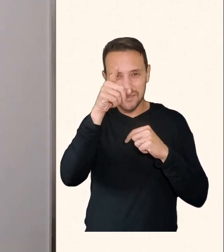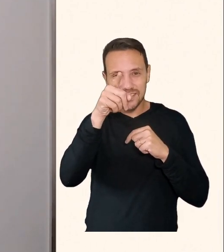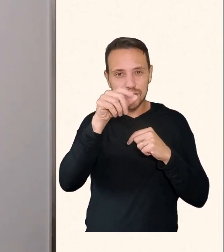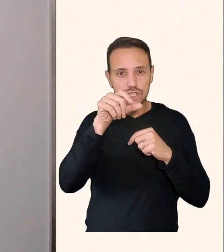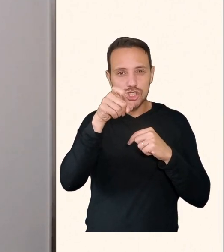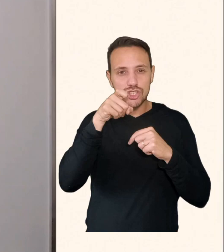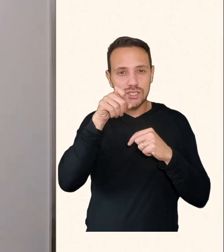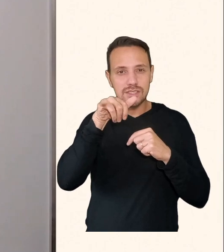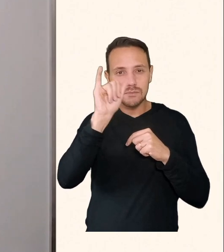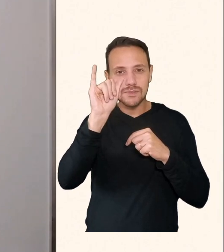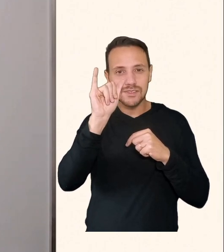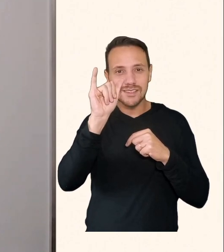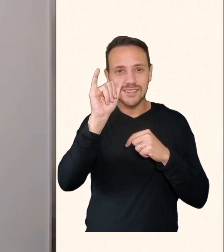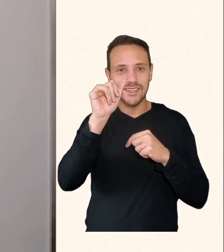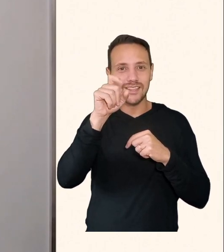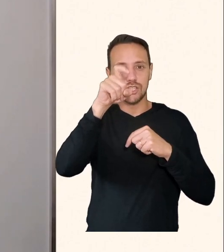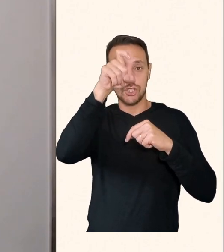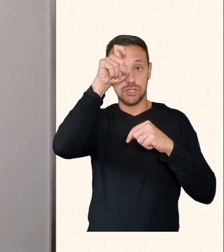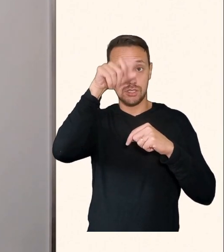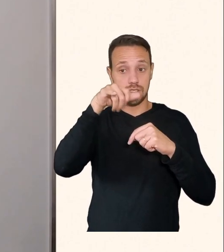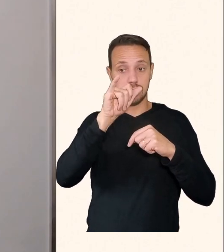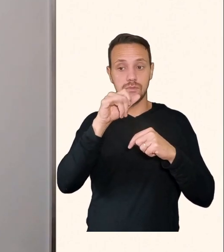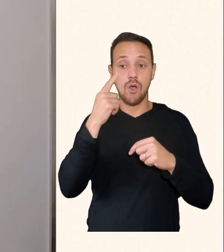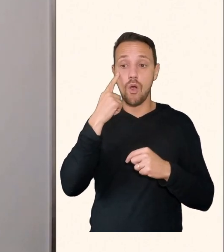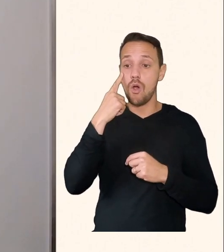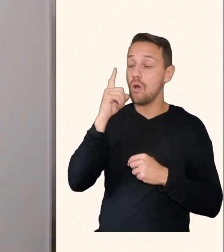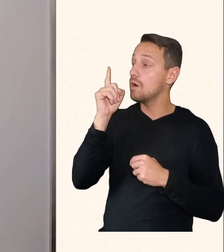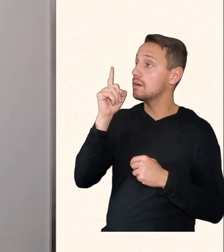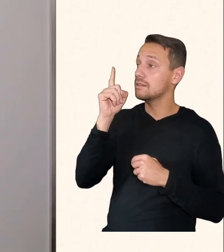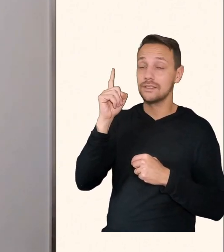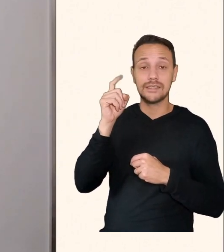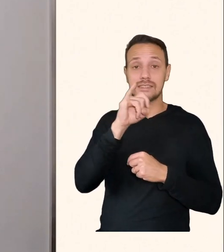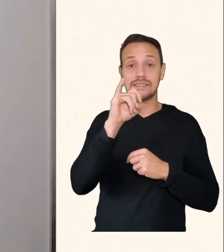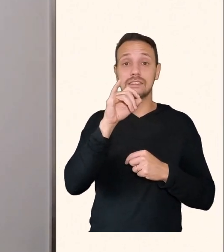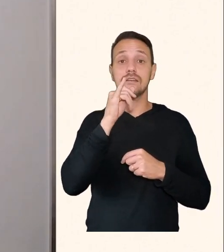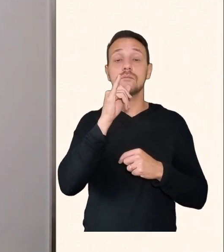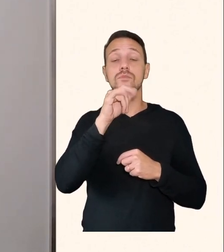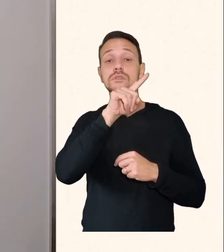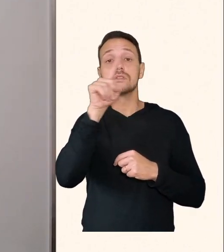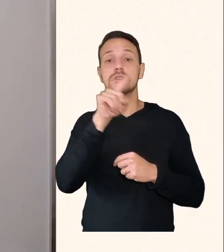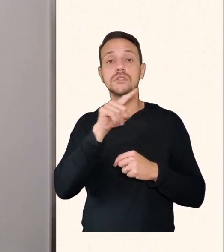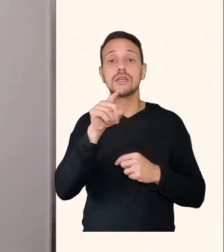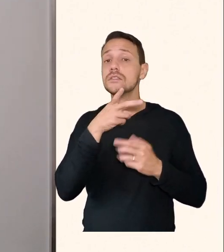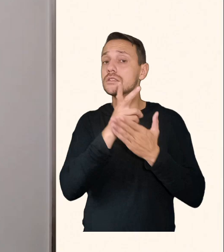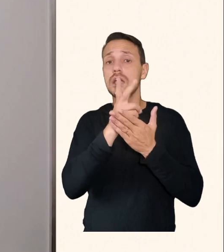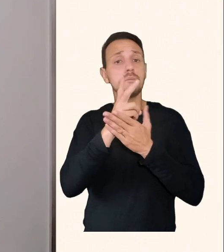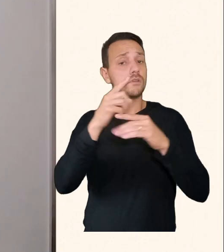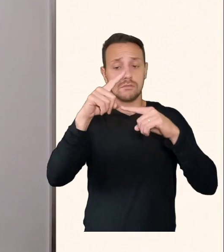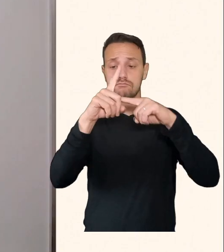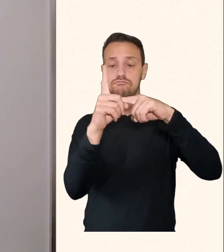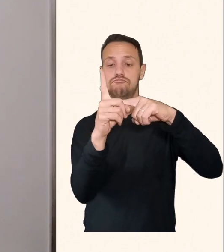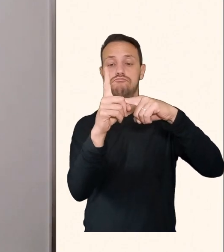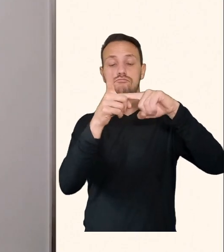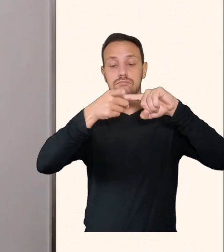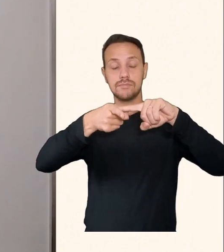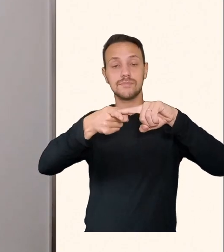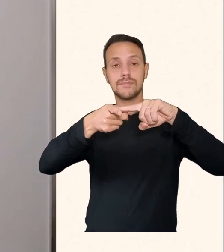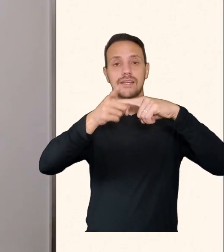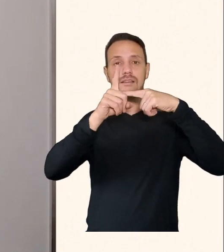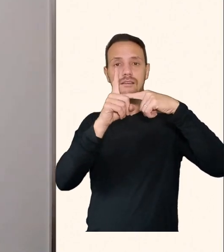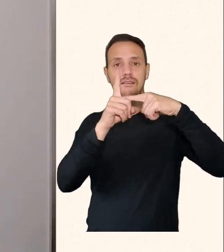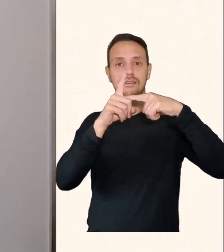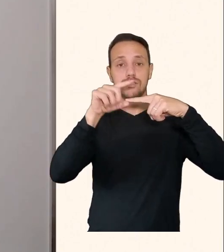entre Z e X também é 90. Legal? Eu vou ter diferenças de orientação. Sim, vou ter diferenças